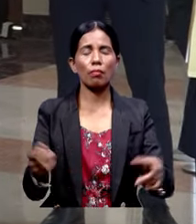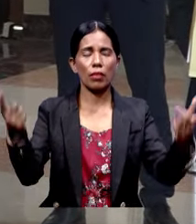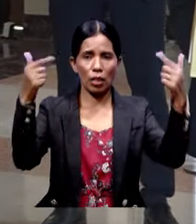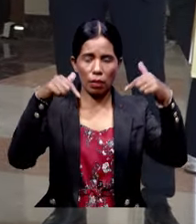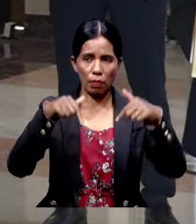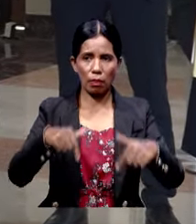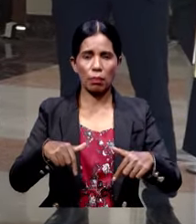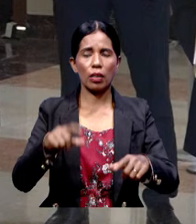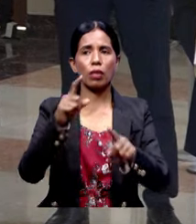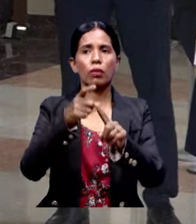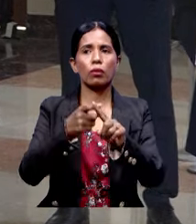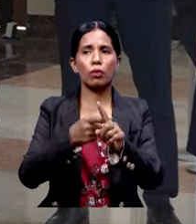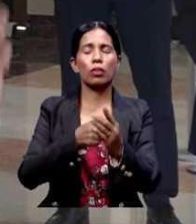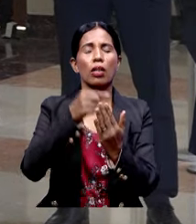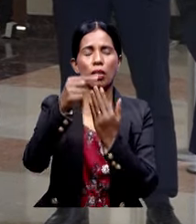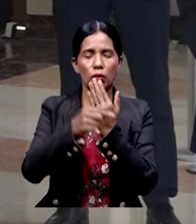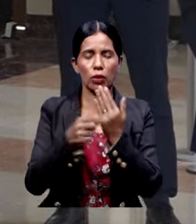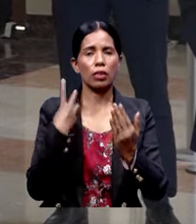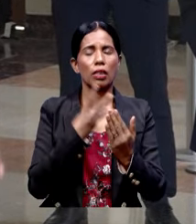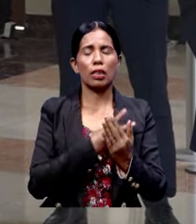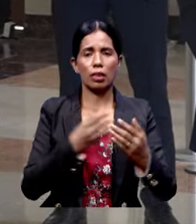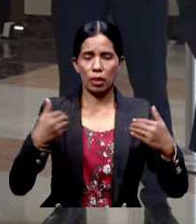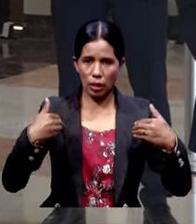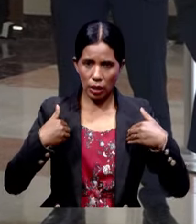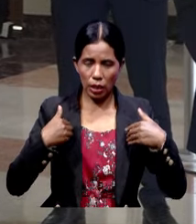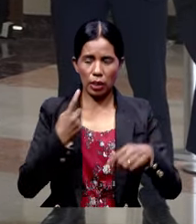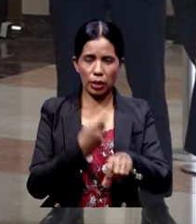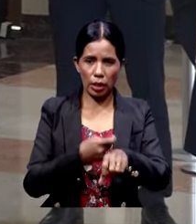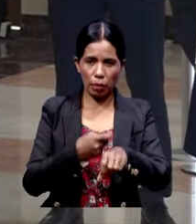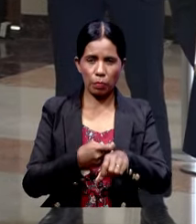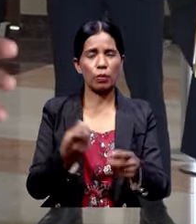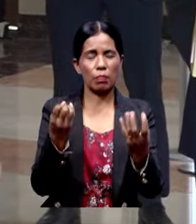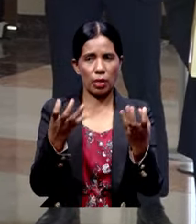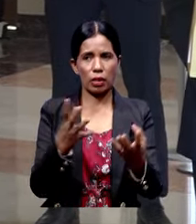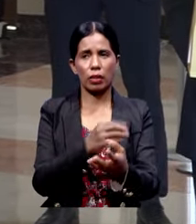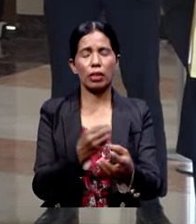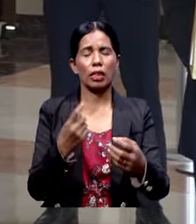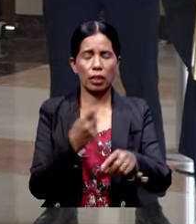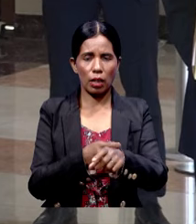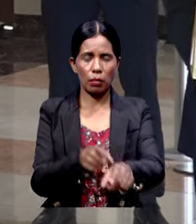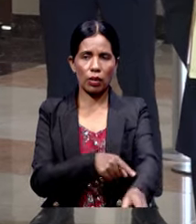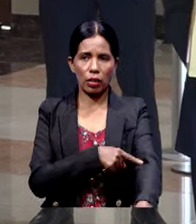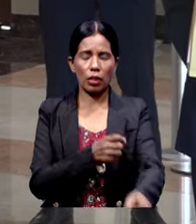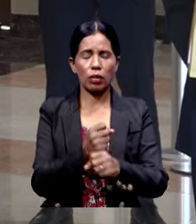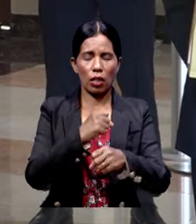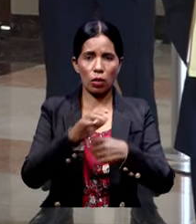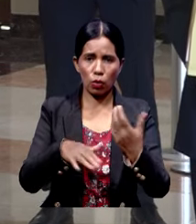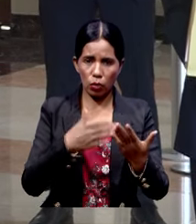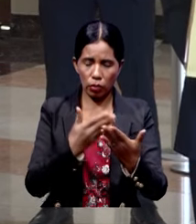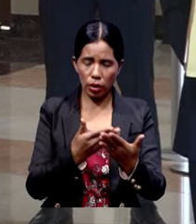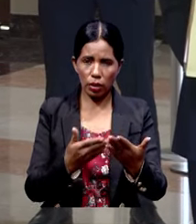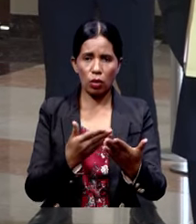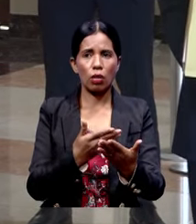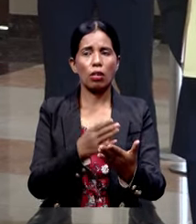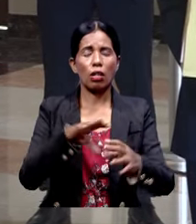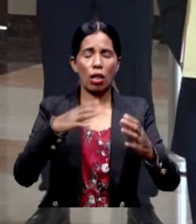e agosto e desceu a tempo para a tua. Tempo, ba, tempo naro, a tua rala boa, tudo, né?